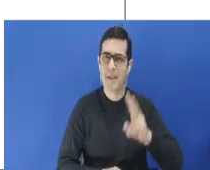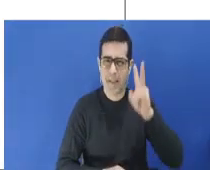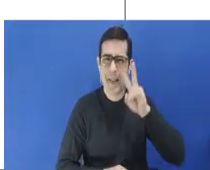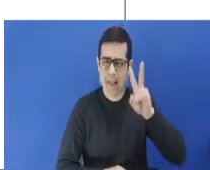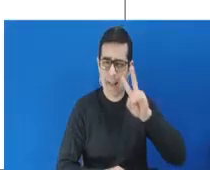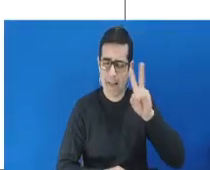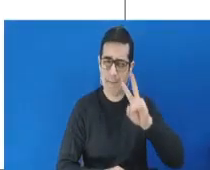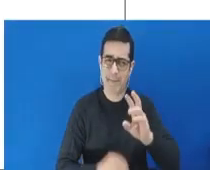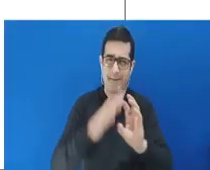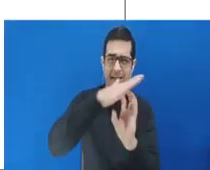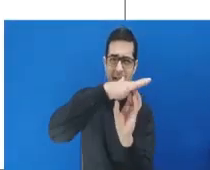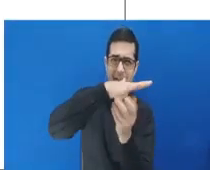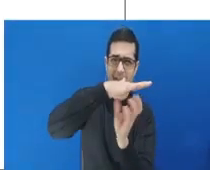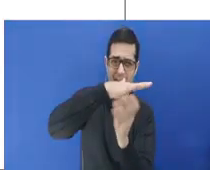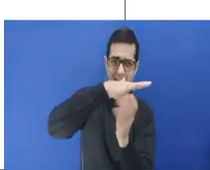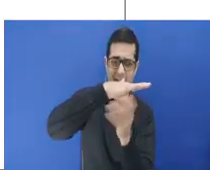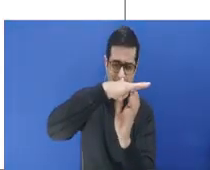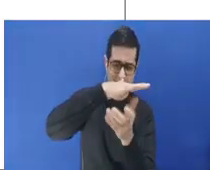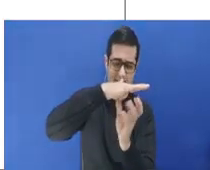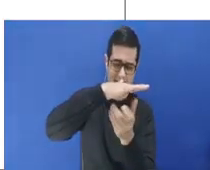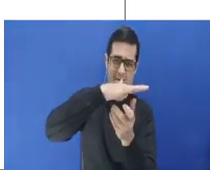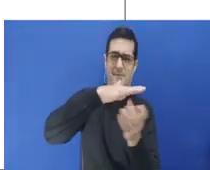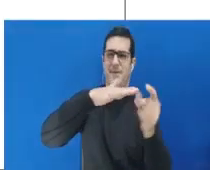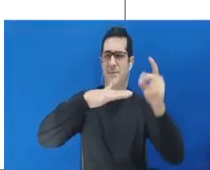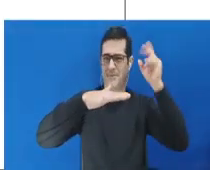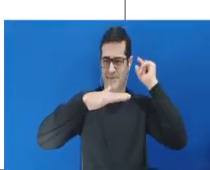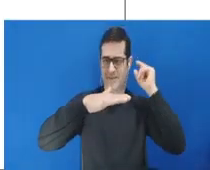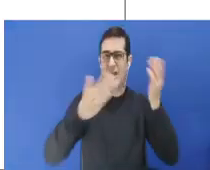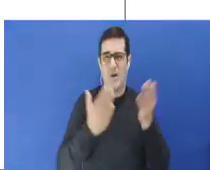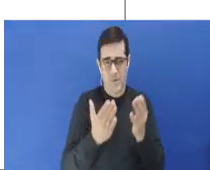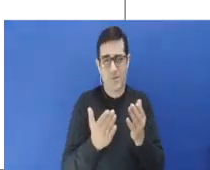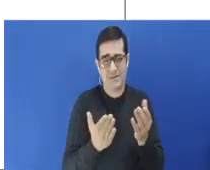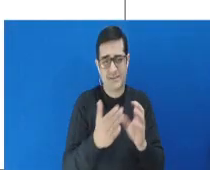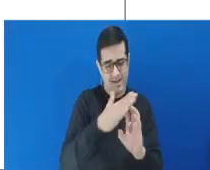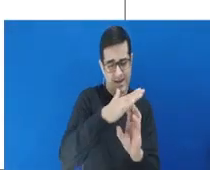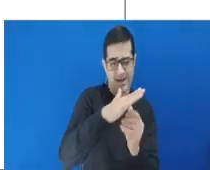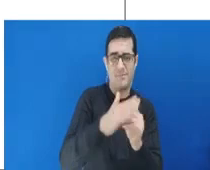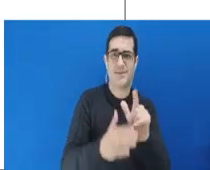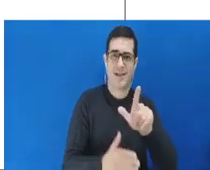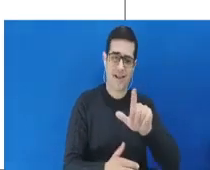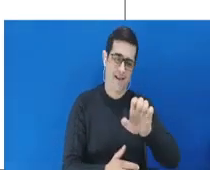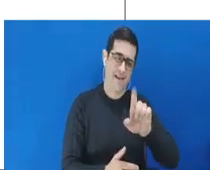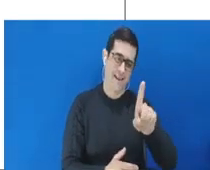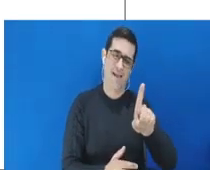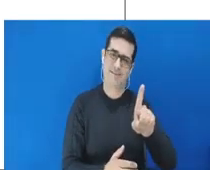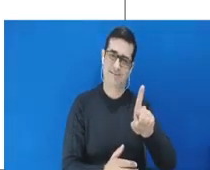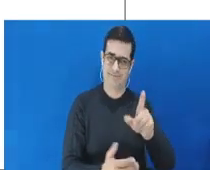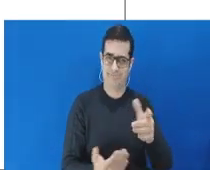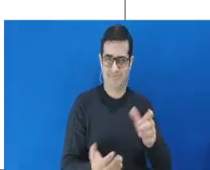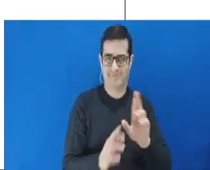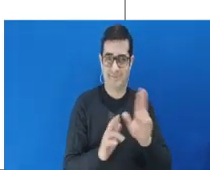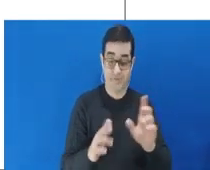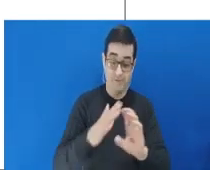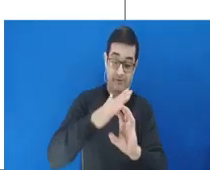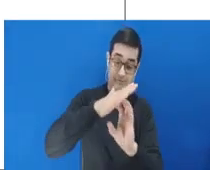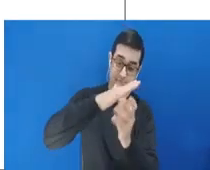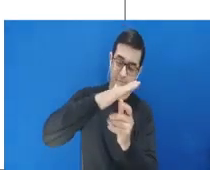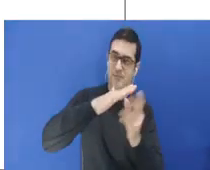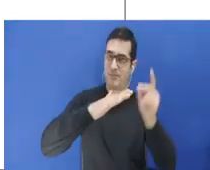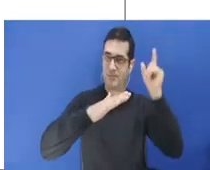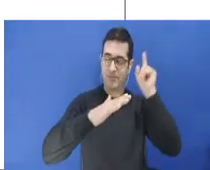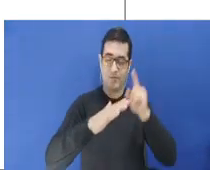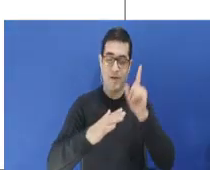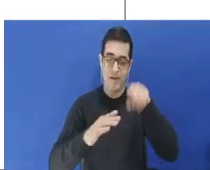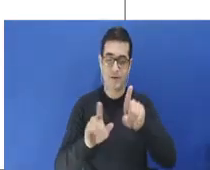as de LED, são mais econômicas, enfim. Mas a lâmpada incandescente, ela tem um filamento, esse filamento